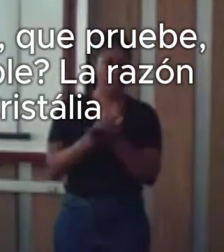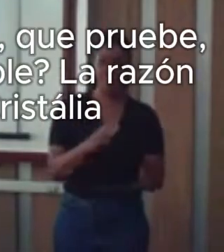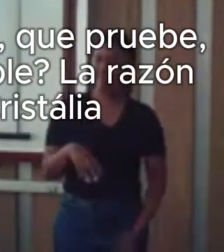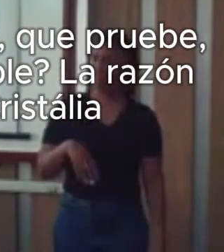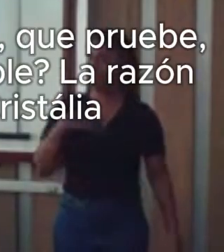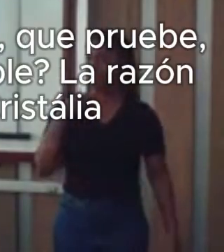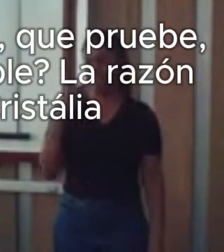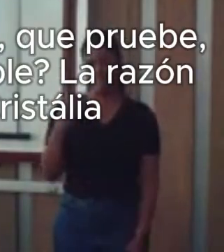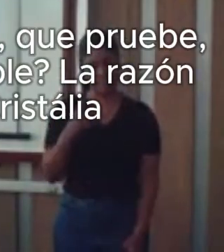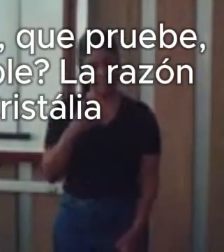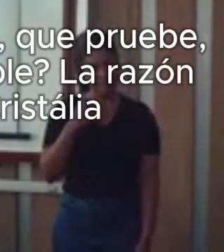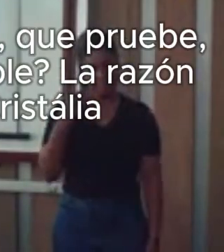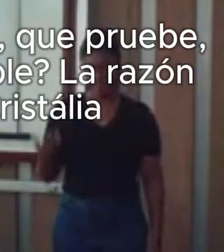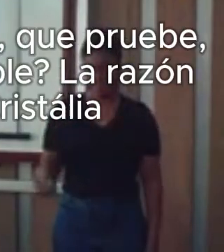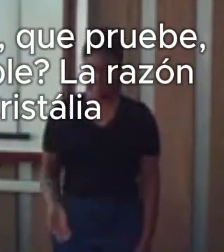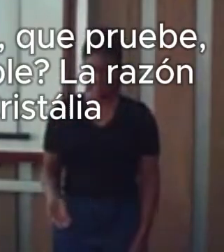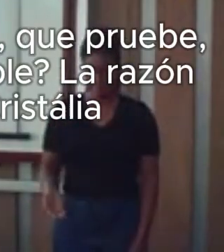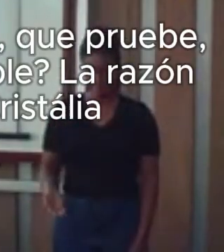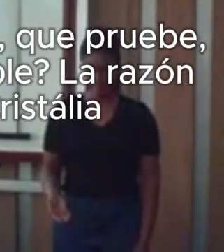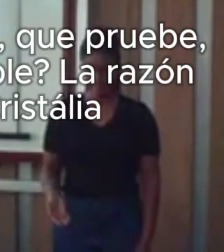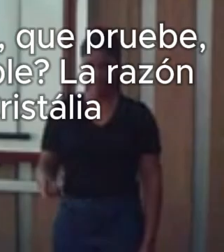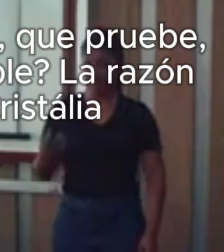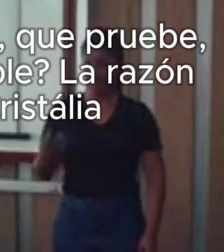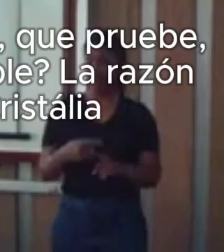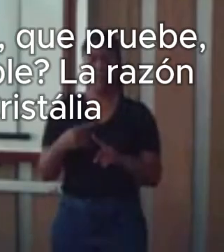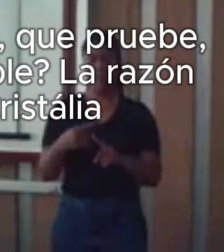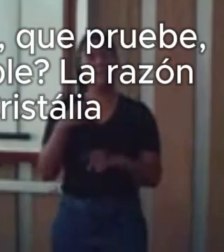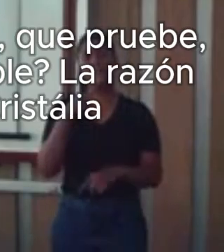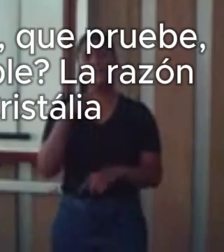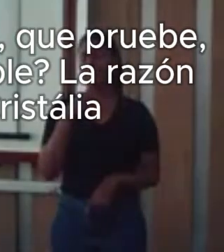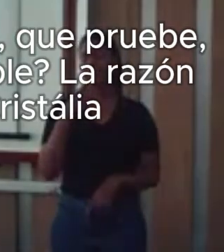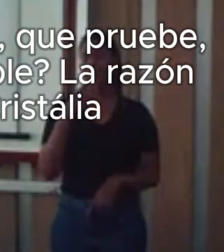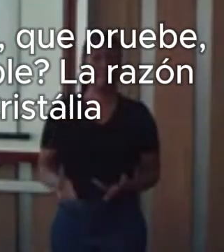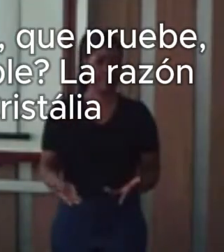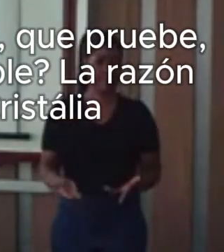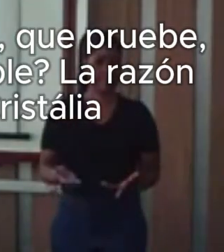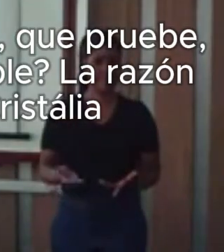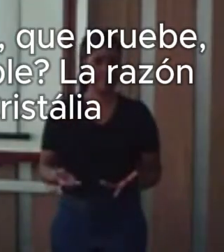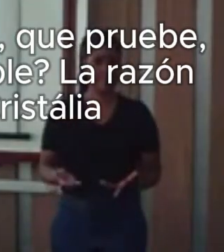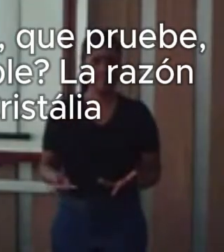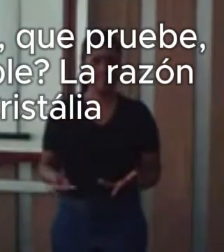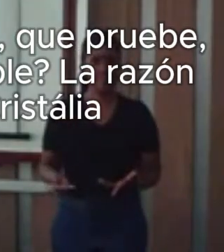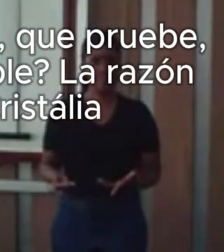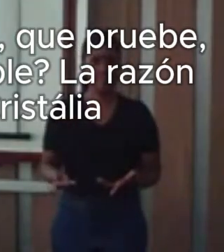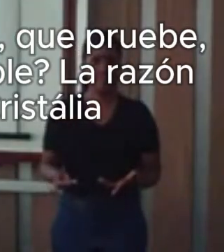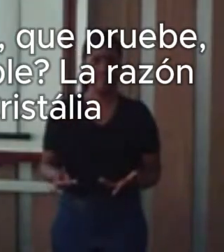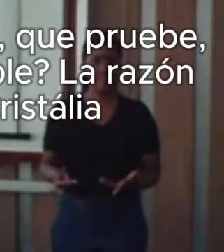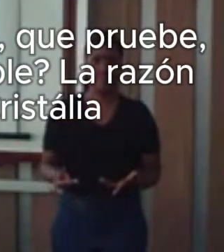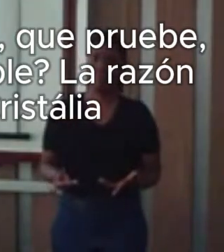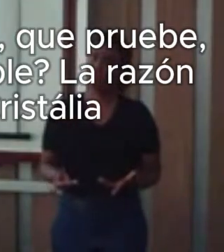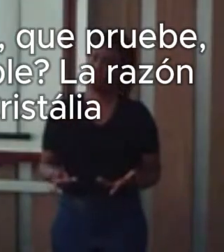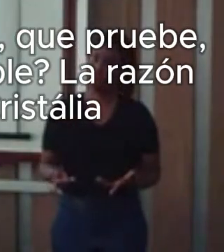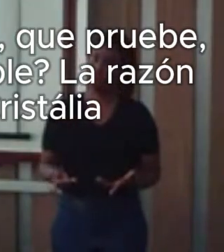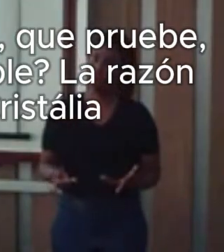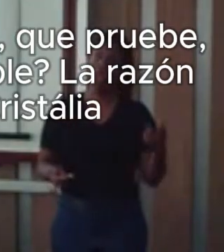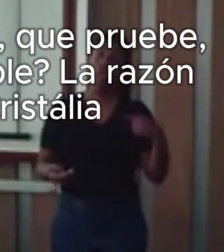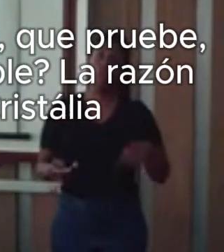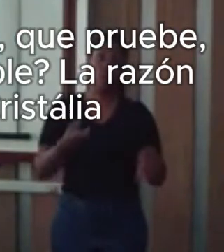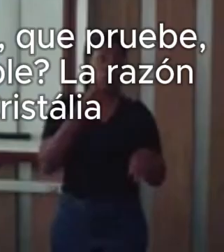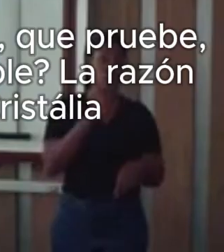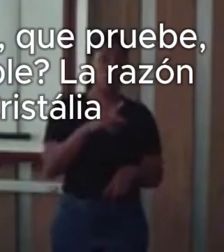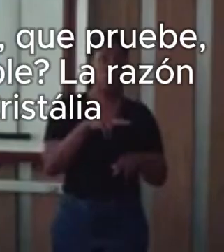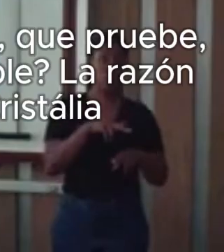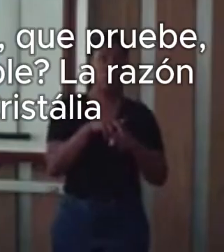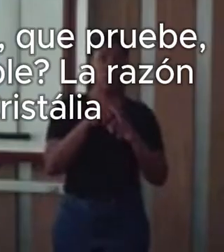que rolou? A razão pela qual rolou foi porque a gente teve esse contato com a Cristália, isso aqui